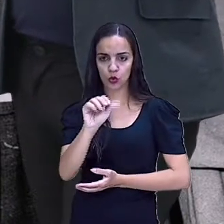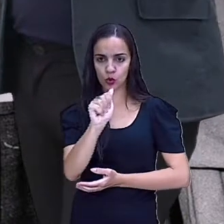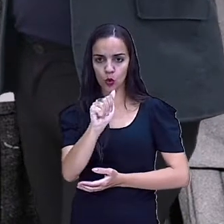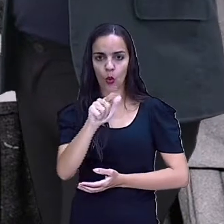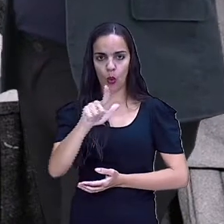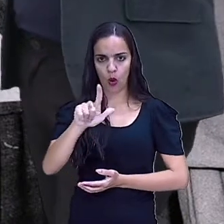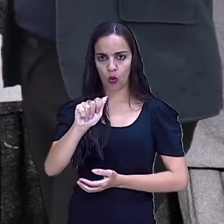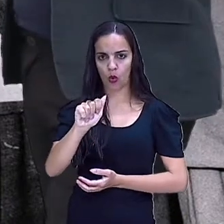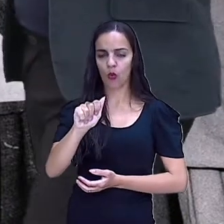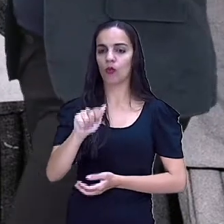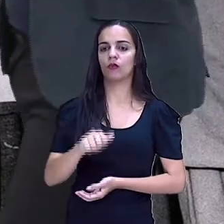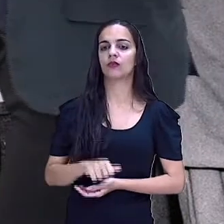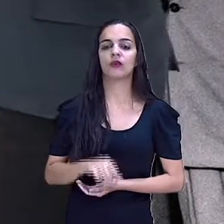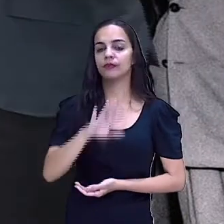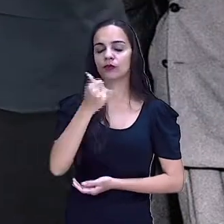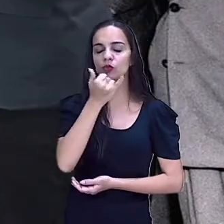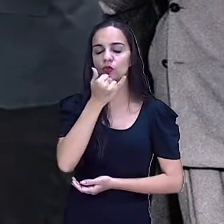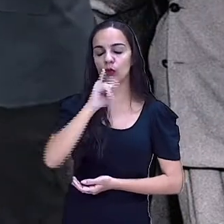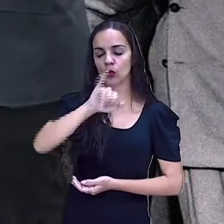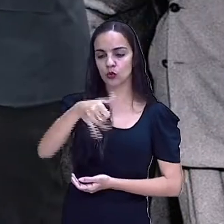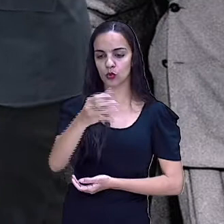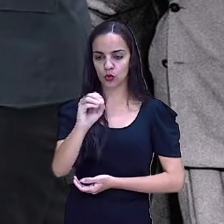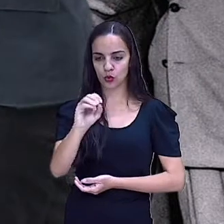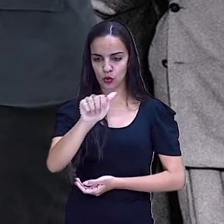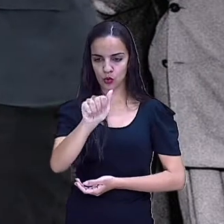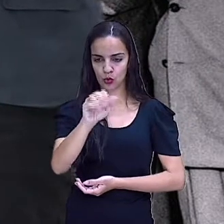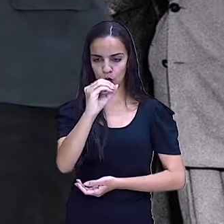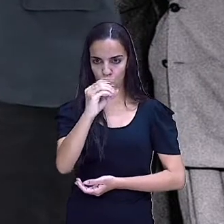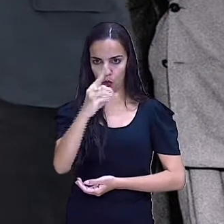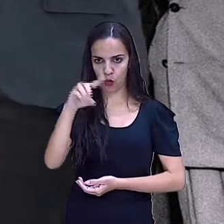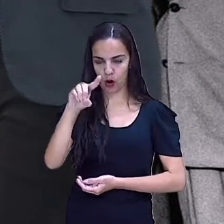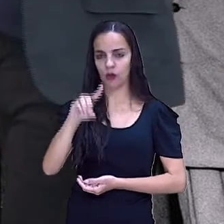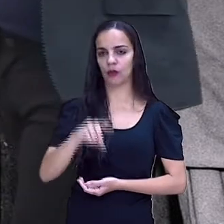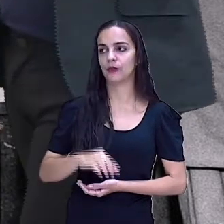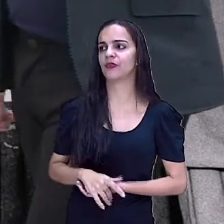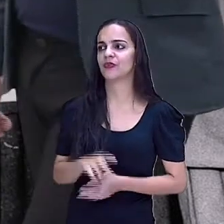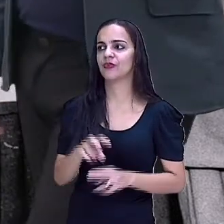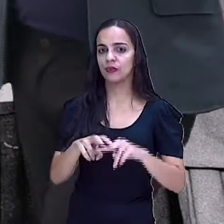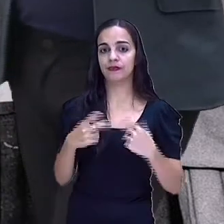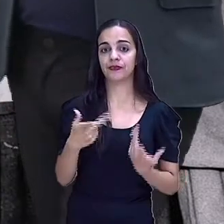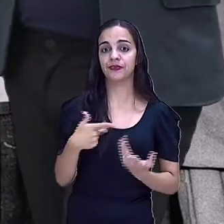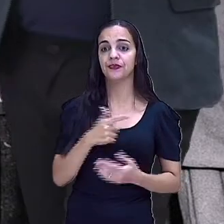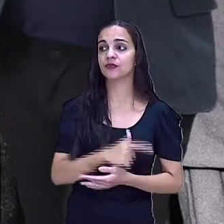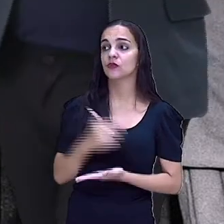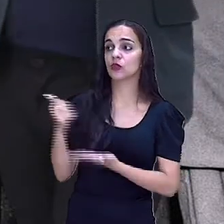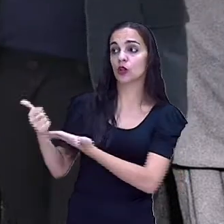do Distrito Federal. Vargas é esse baixinho aqui com a carta na mão.